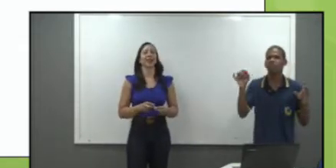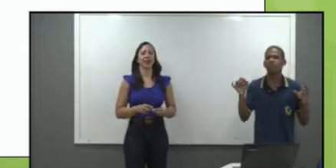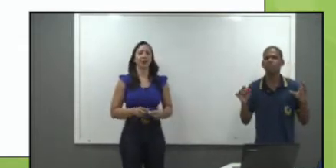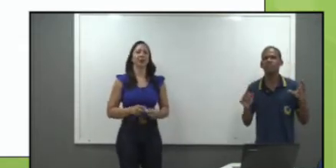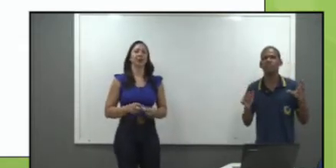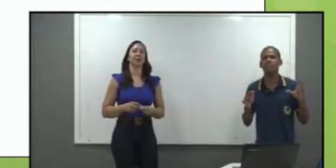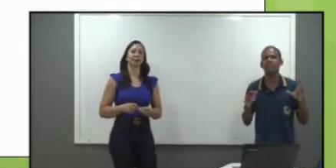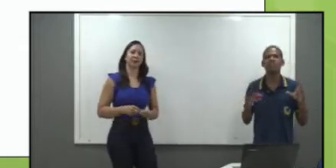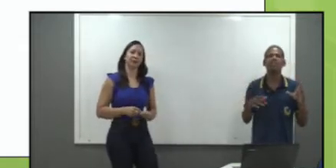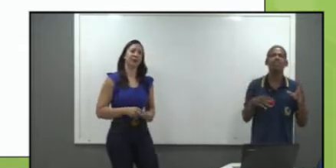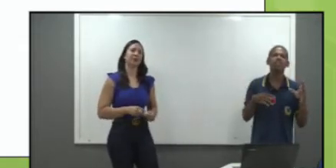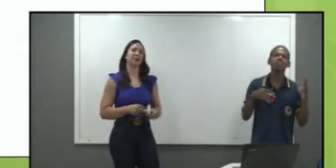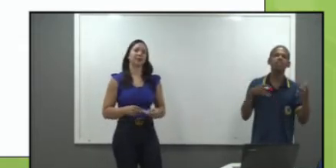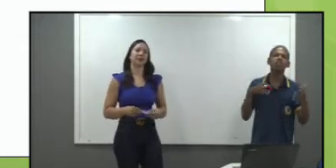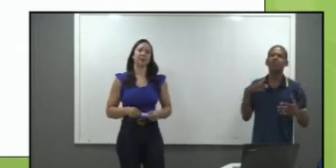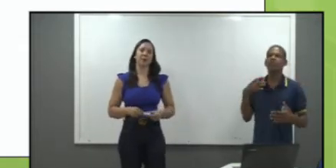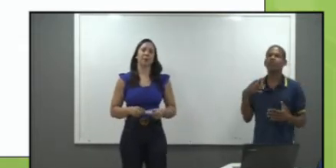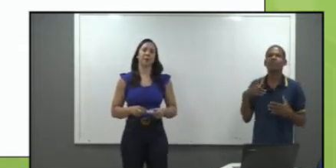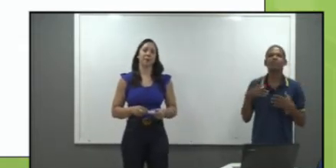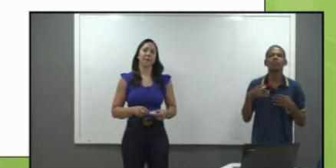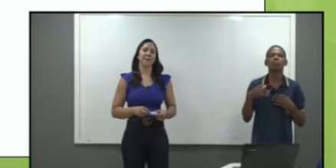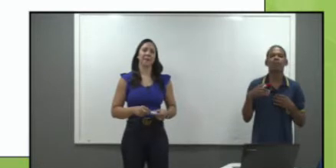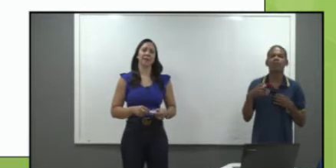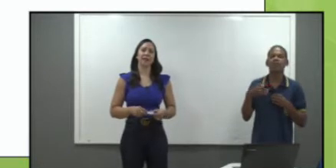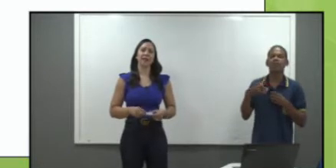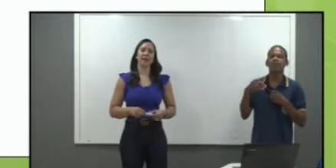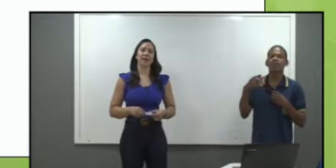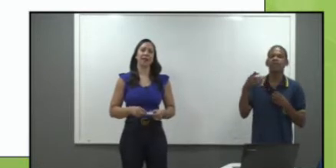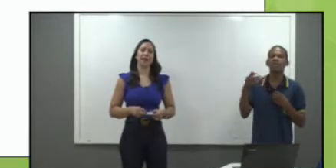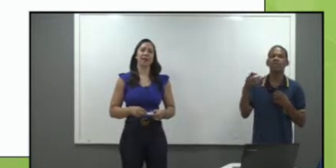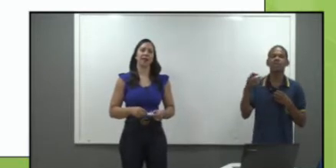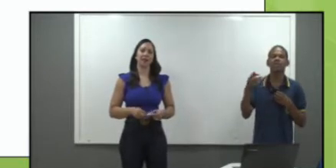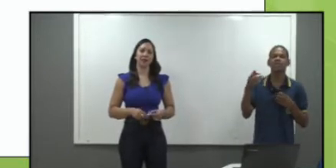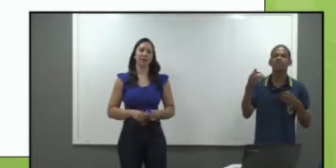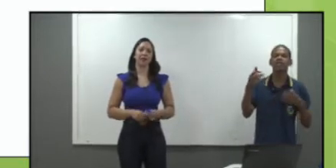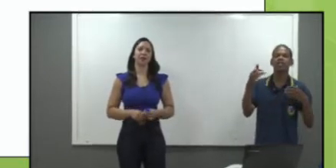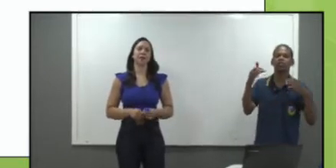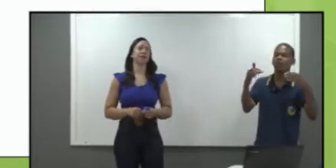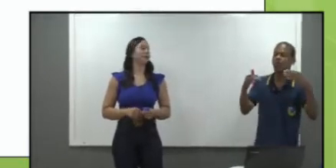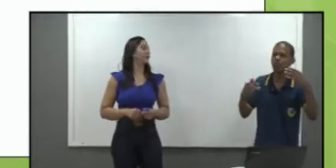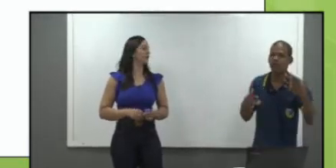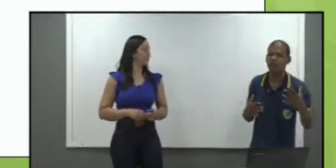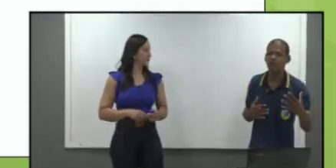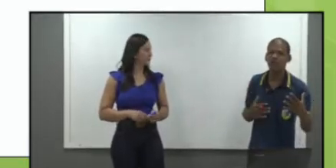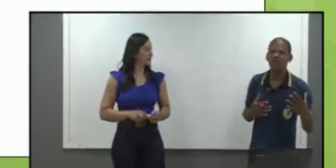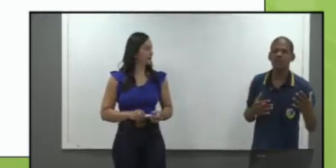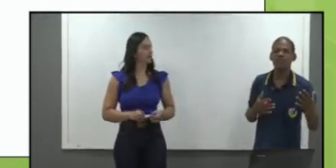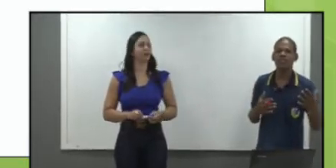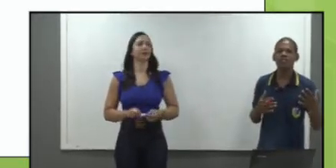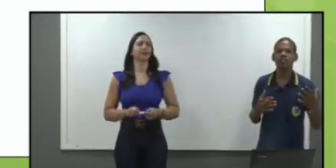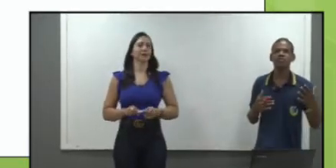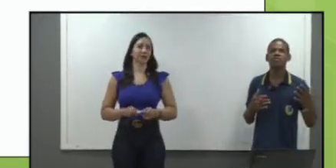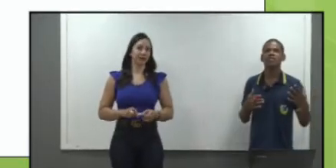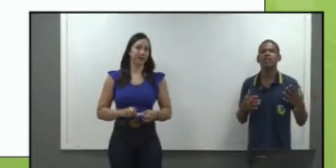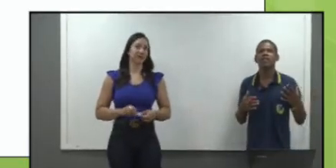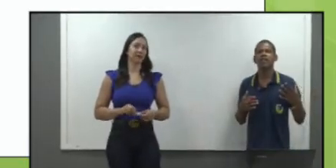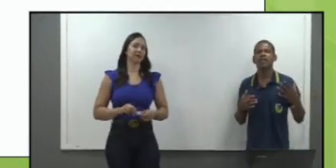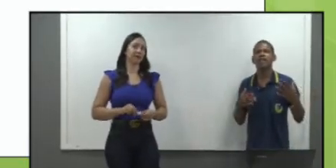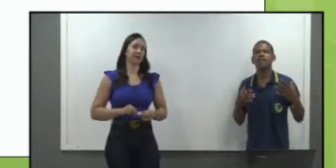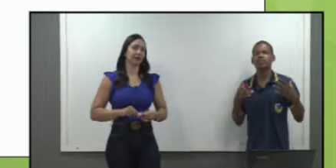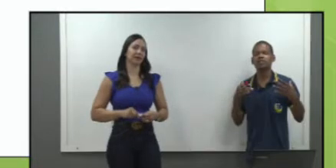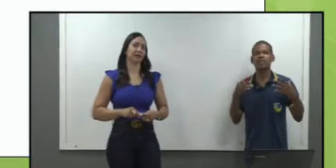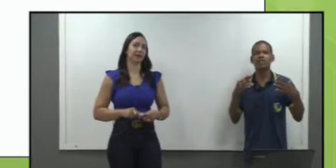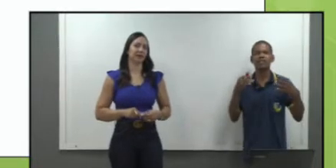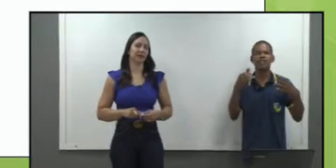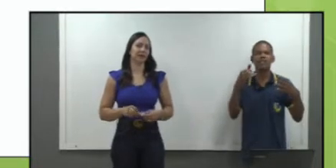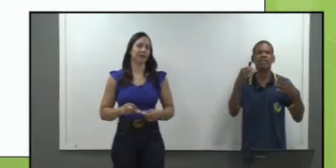dança, aqueles Exatamente. bonequinhos, não é isso? Eles dançavam para quê? Para. A questão assim de a questão corporal, né, isso